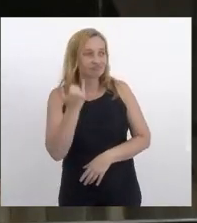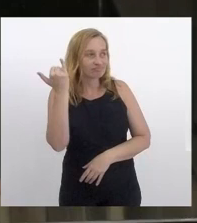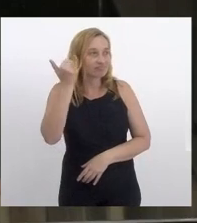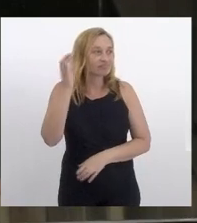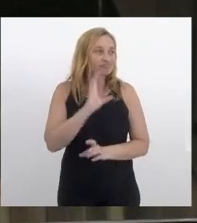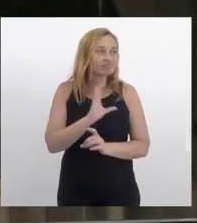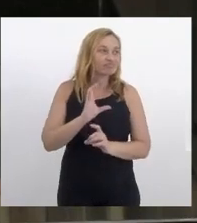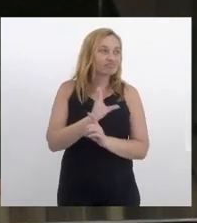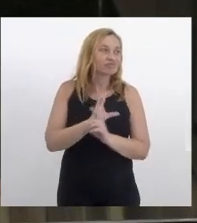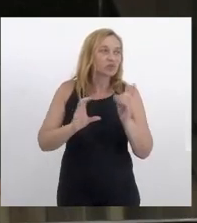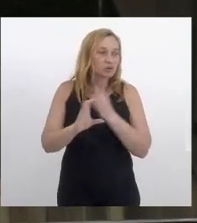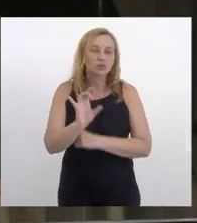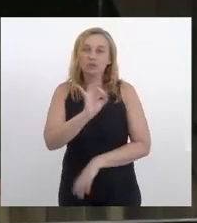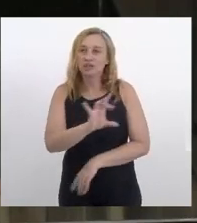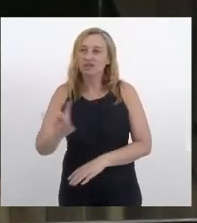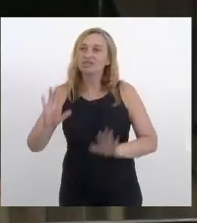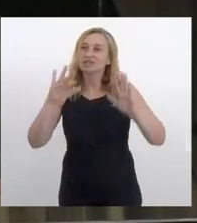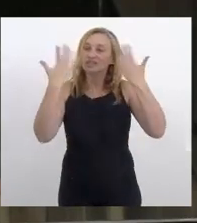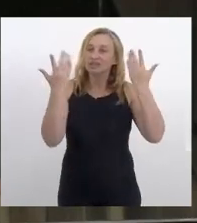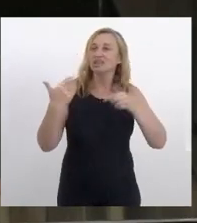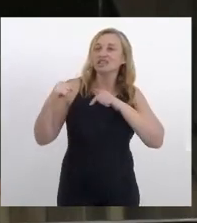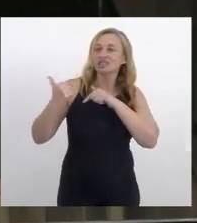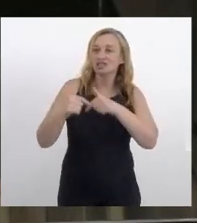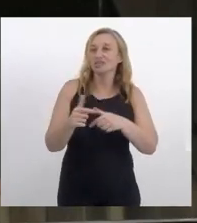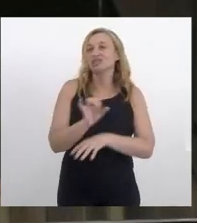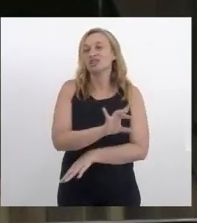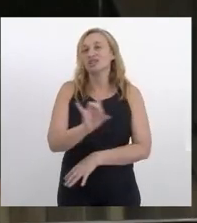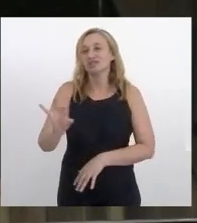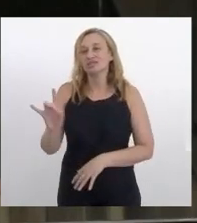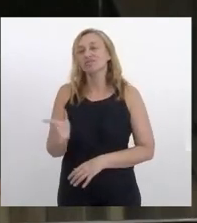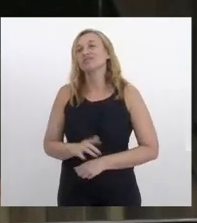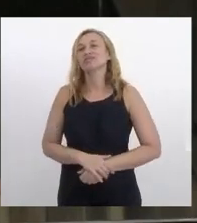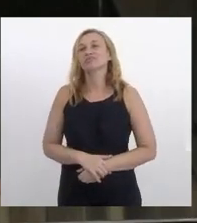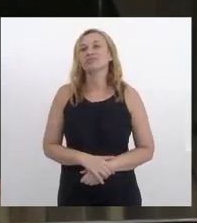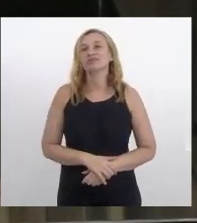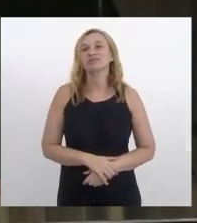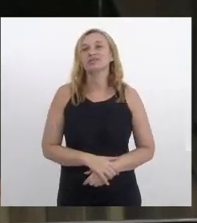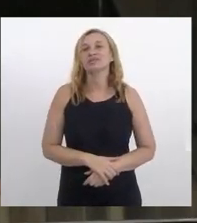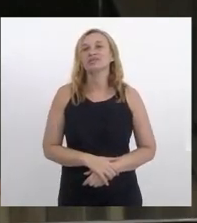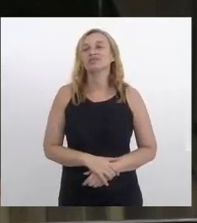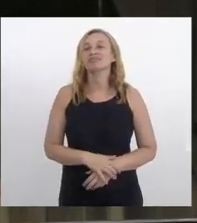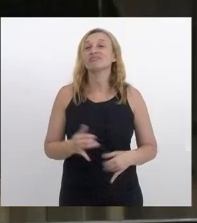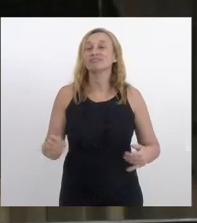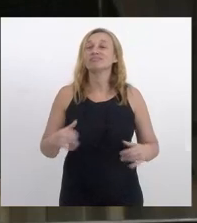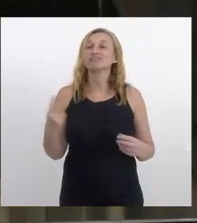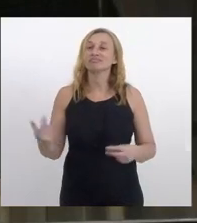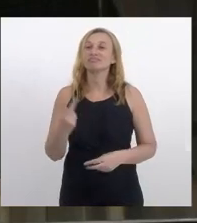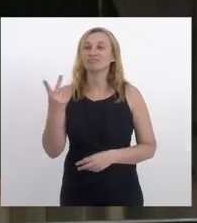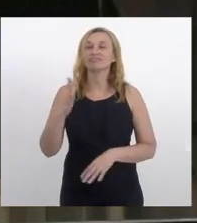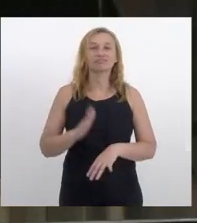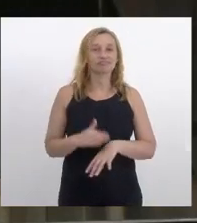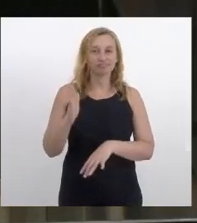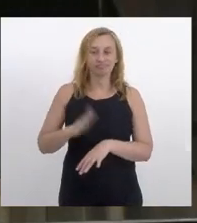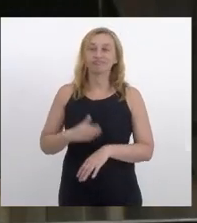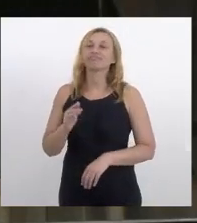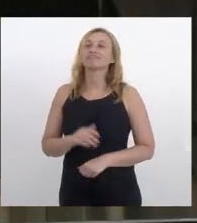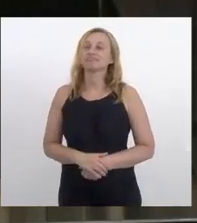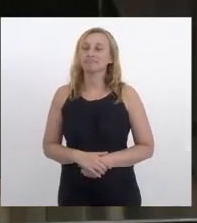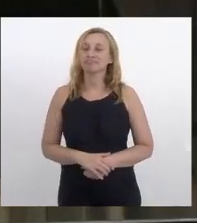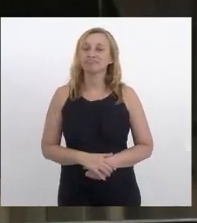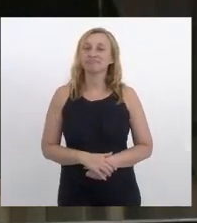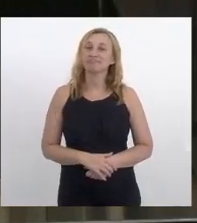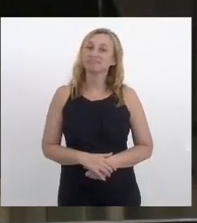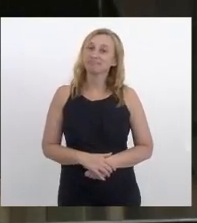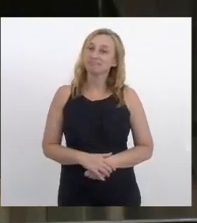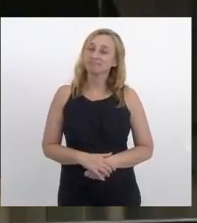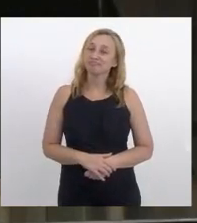culto de cada um, da celebração de cada um, das tradições de cada um. Isso vai nos enriquecendo cada vez mais. E isso nos firma